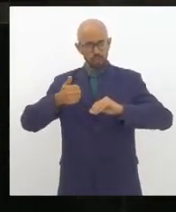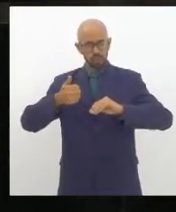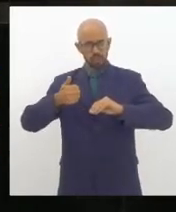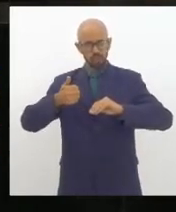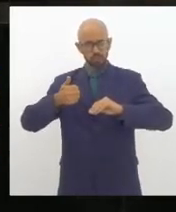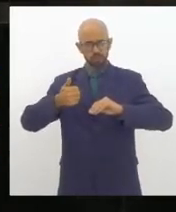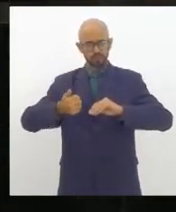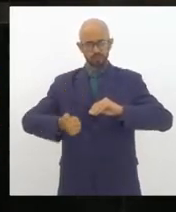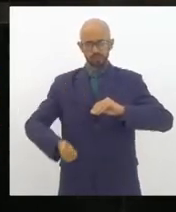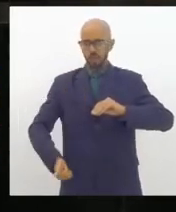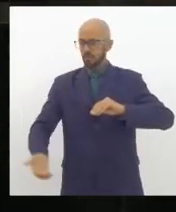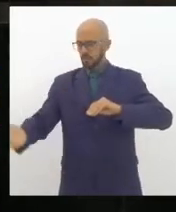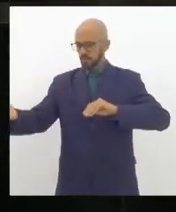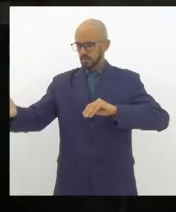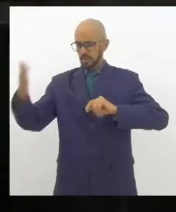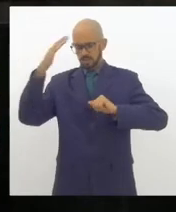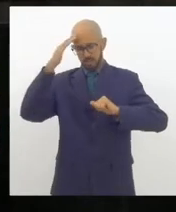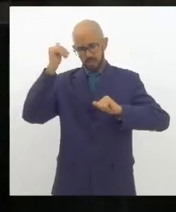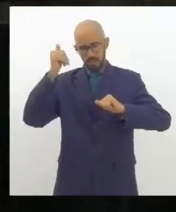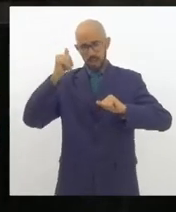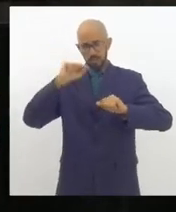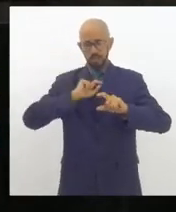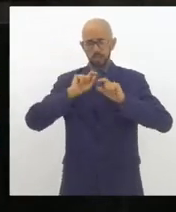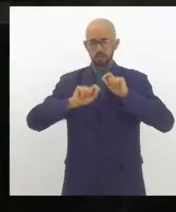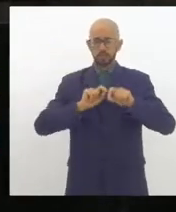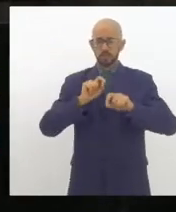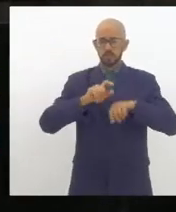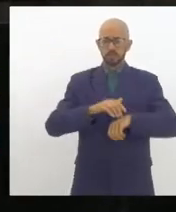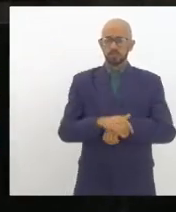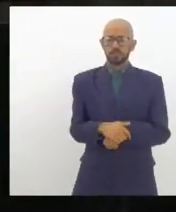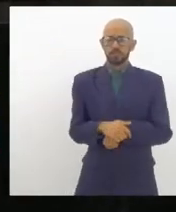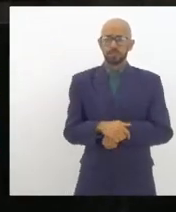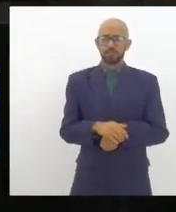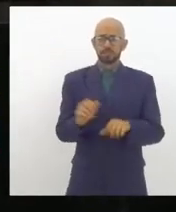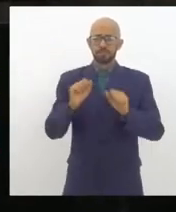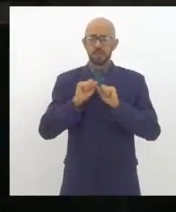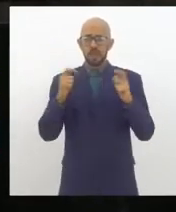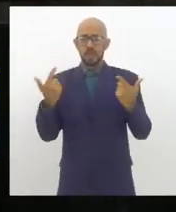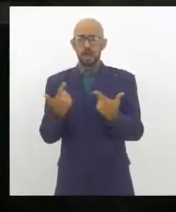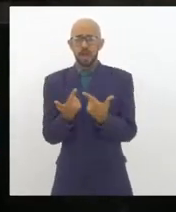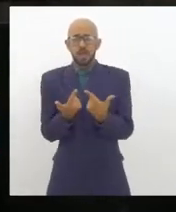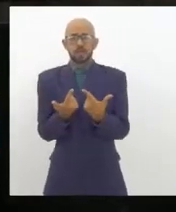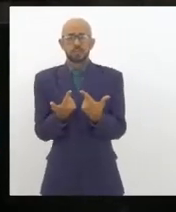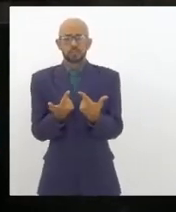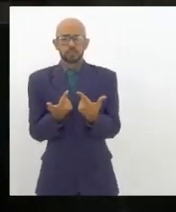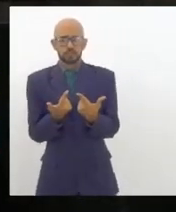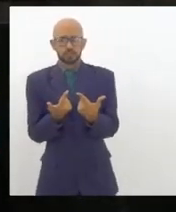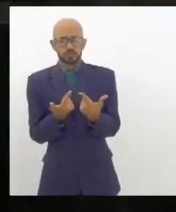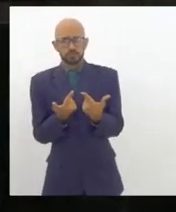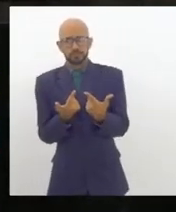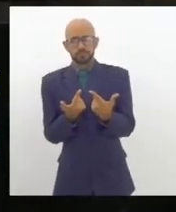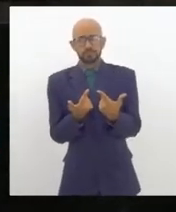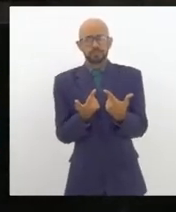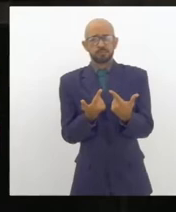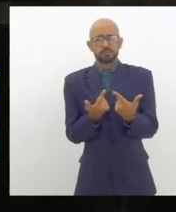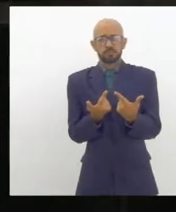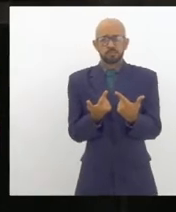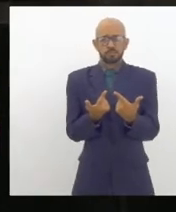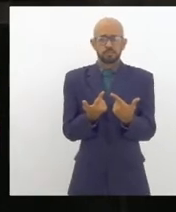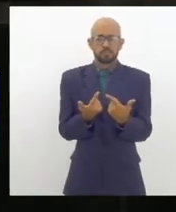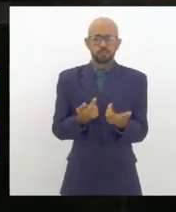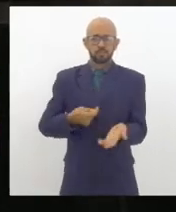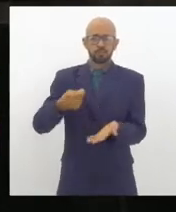Sabe bem, Vossa Excelência, que a Assembleia Legislativa está